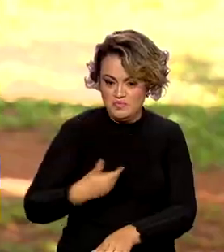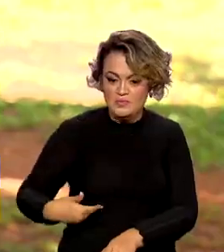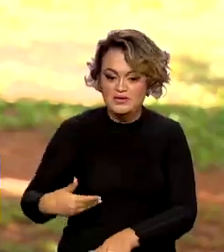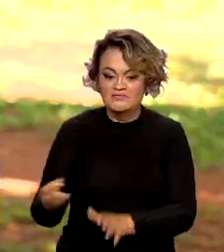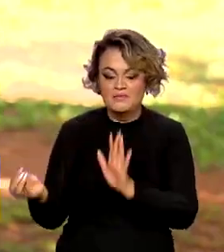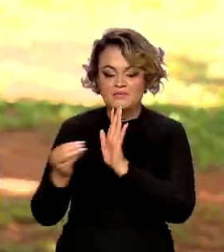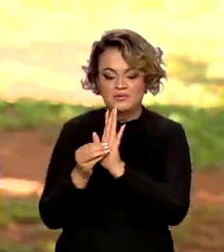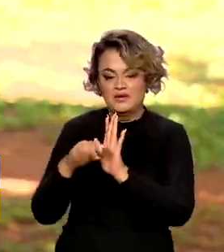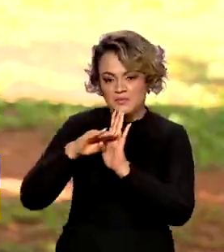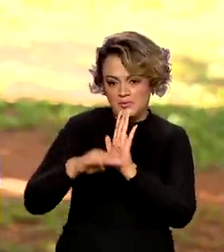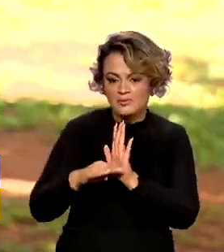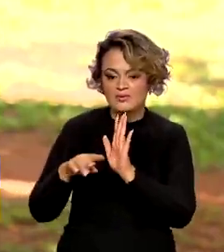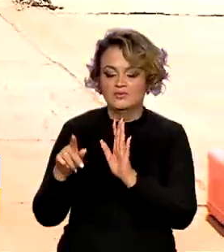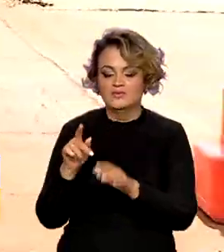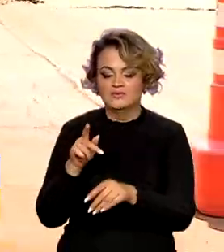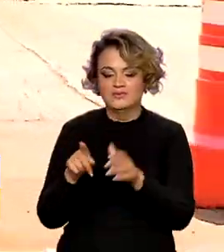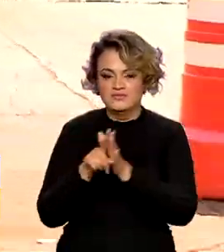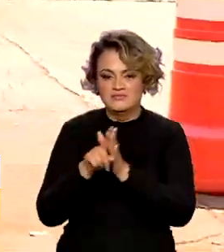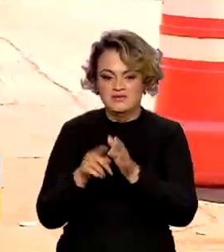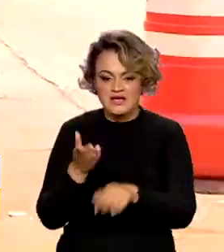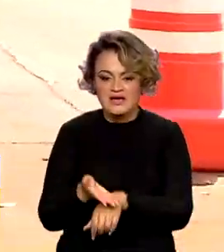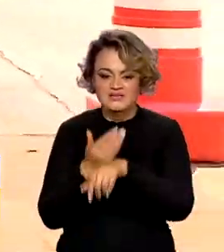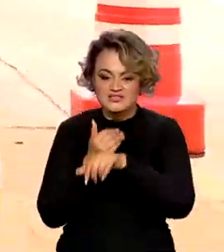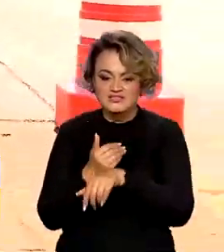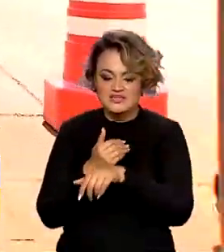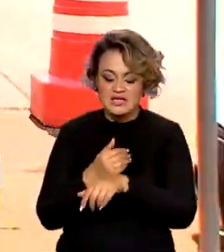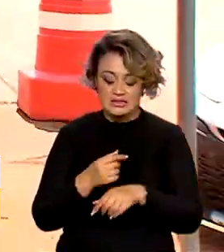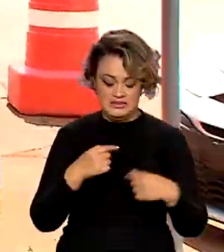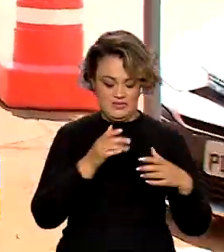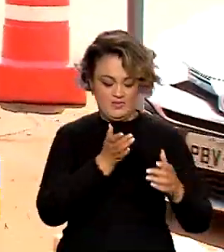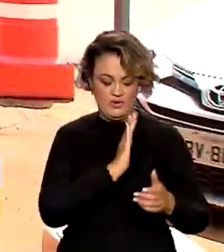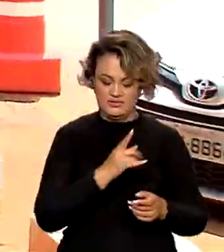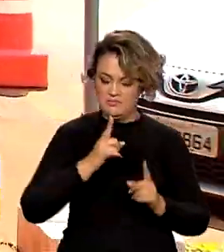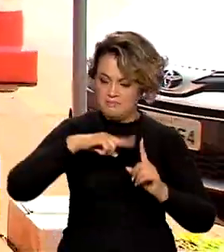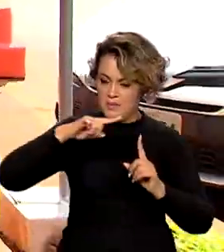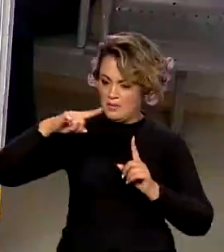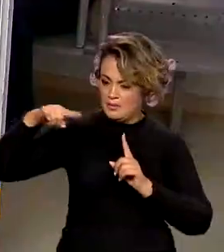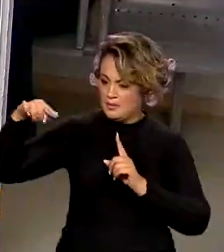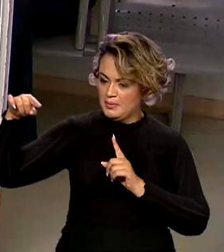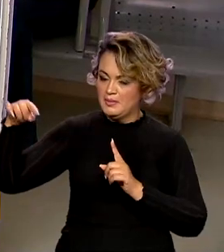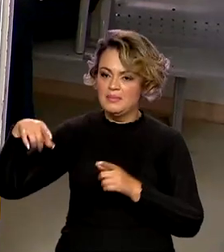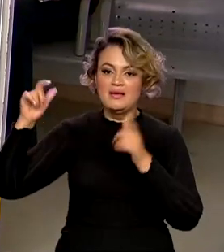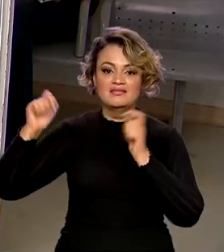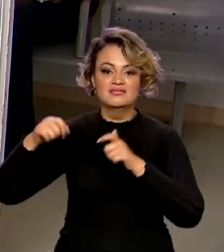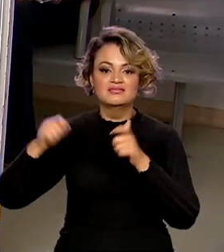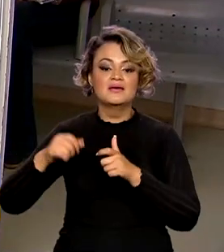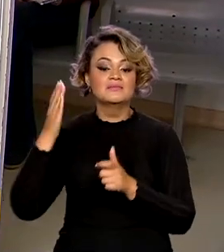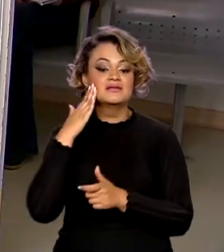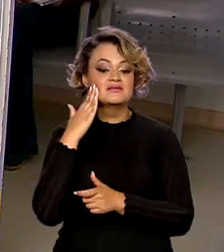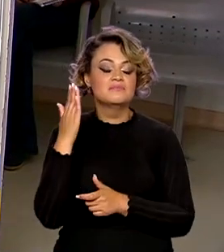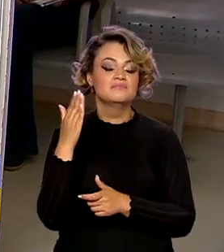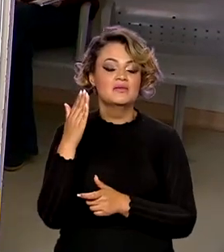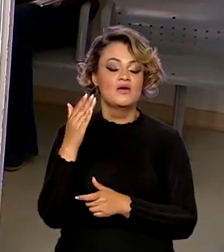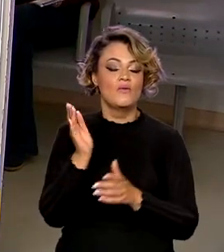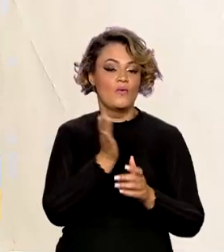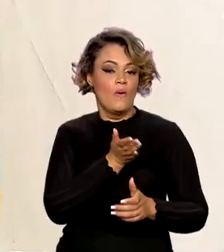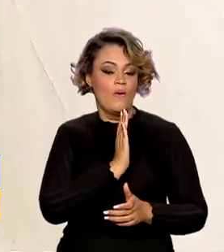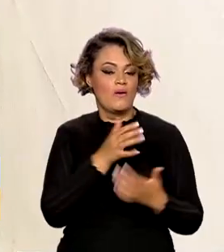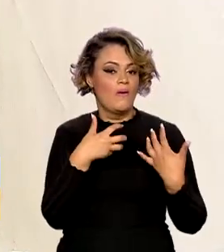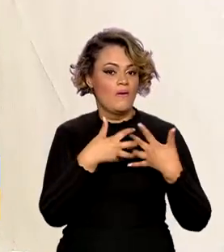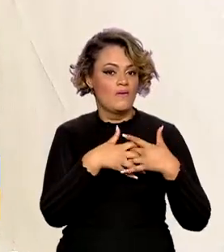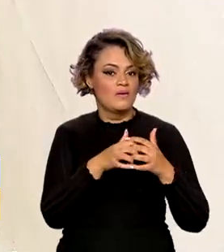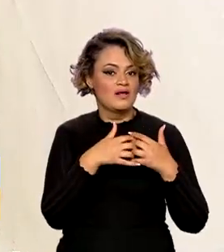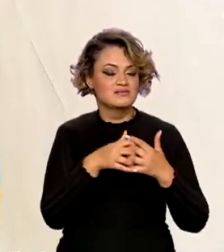incluir no protocolo do pré-natal o exame de ecocardiograma fetal que permite avaliar o funcionamento